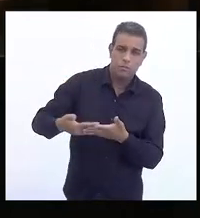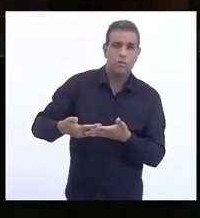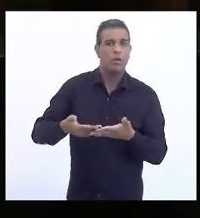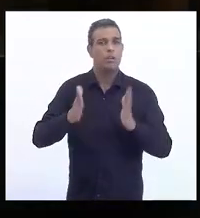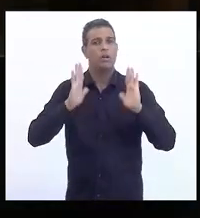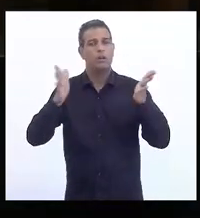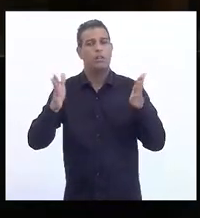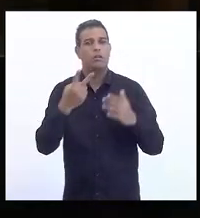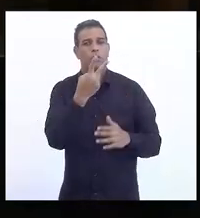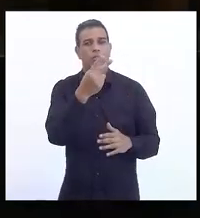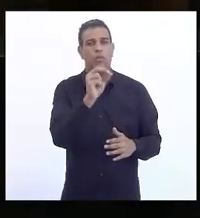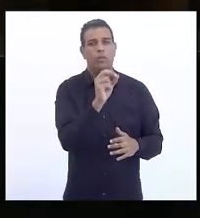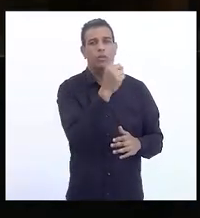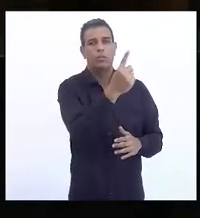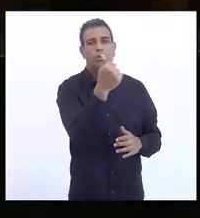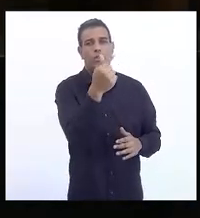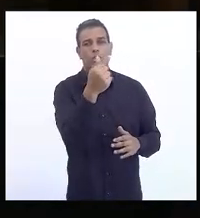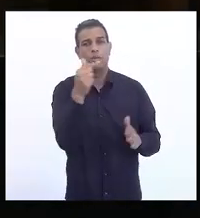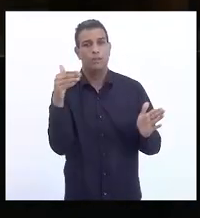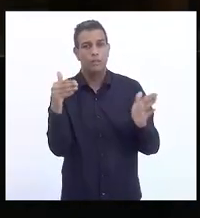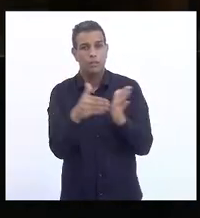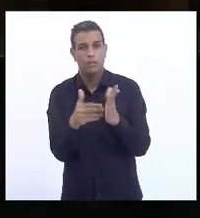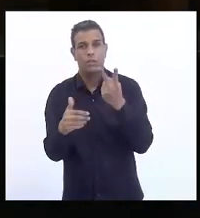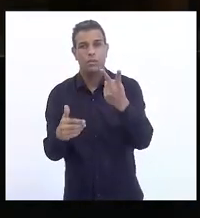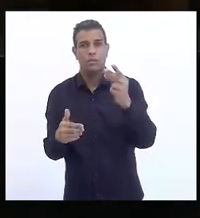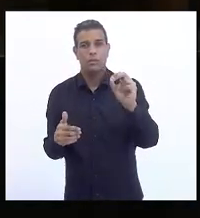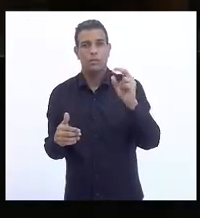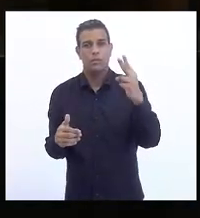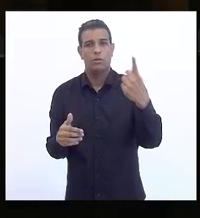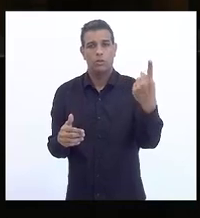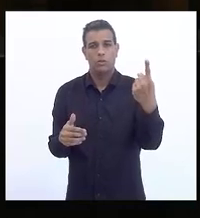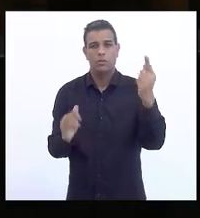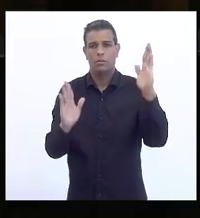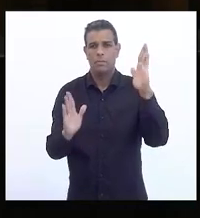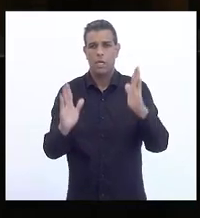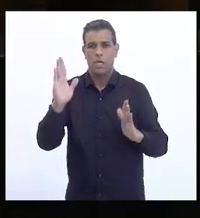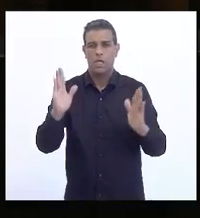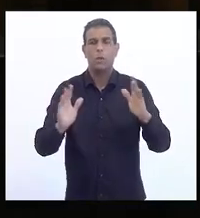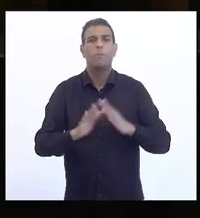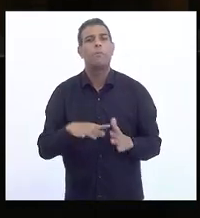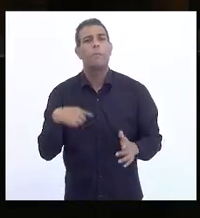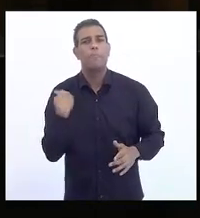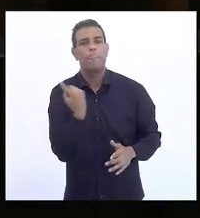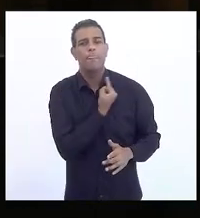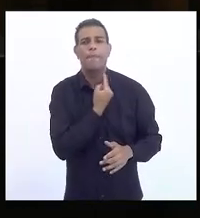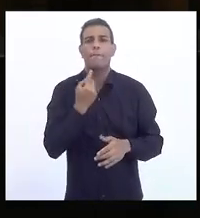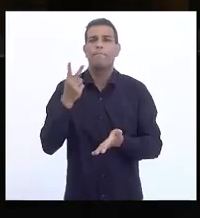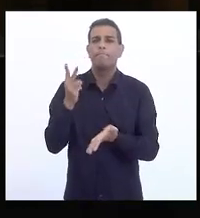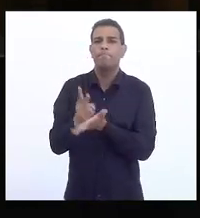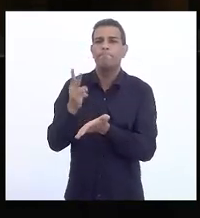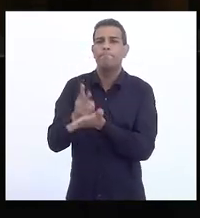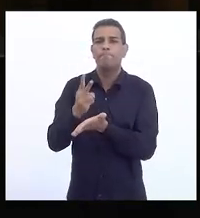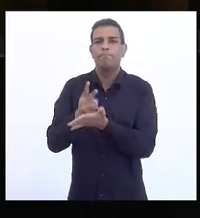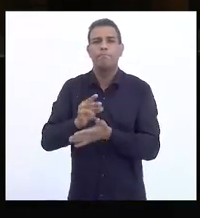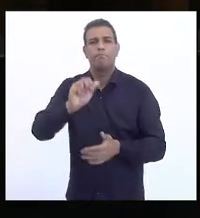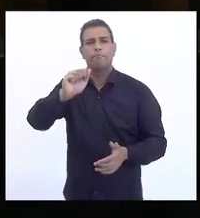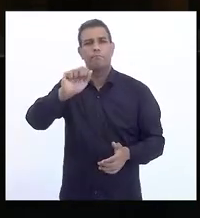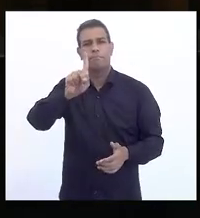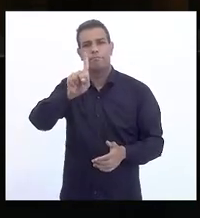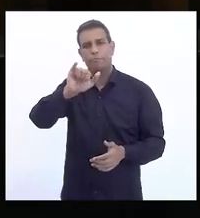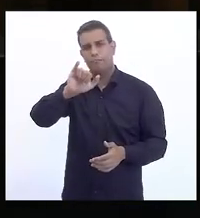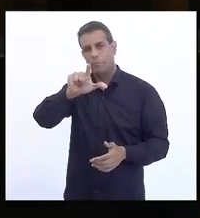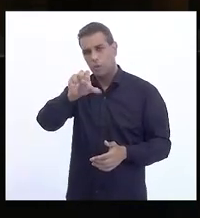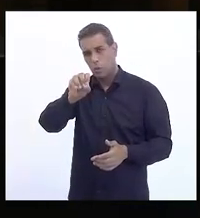de 2017 até 2021, deputado Eliomar, todos os anos a PILOA, quando foi debatida nesta